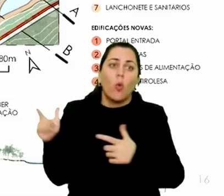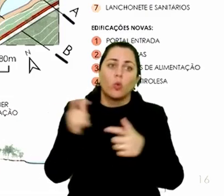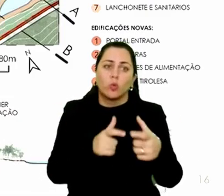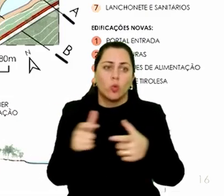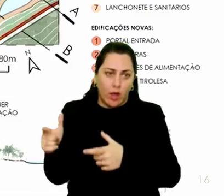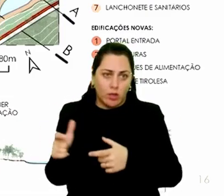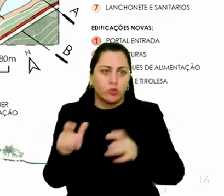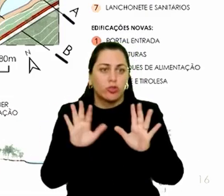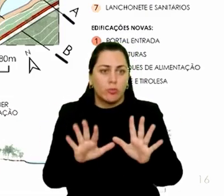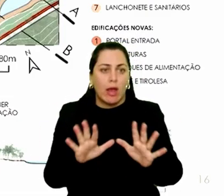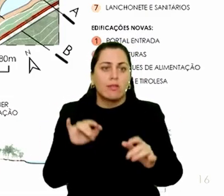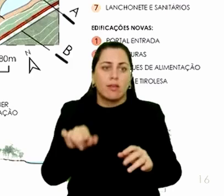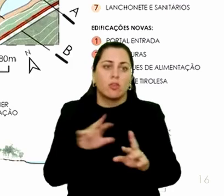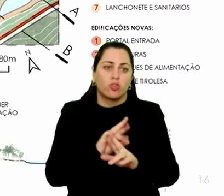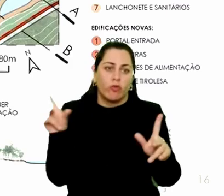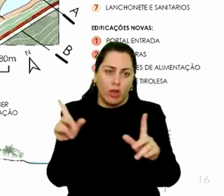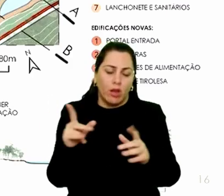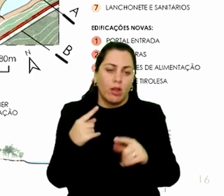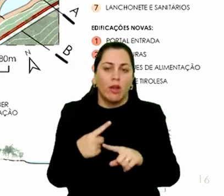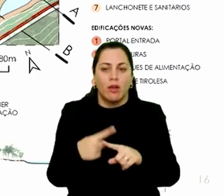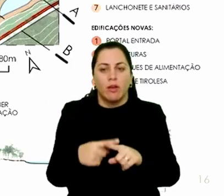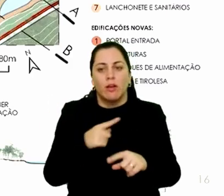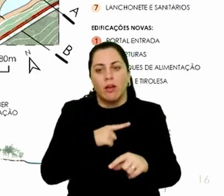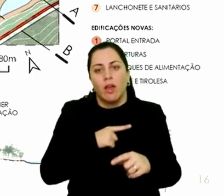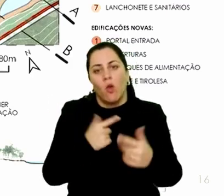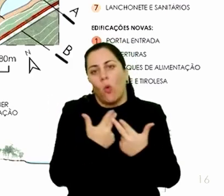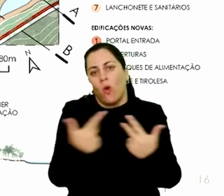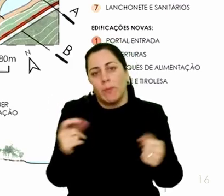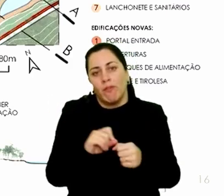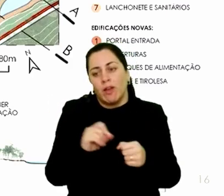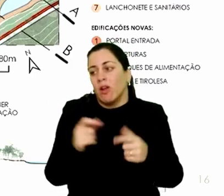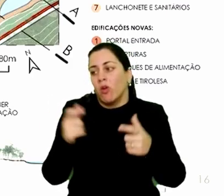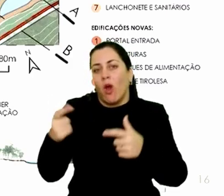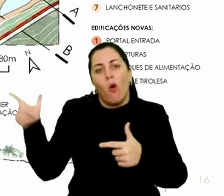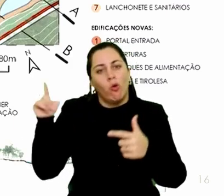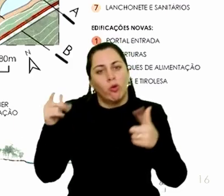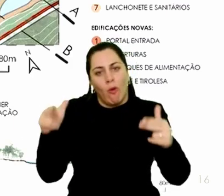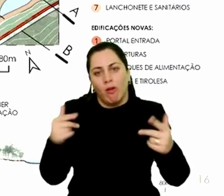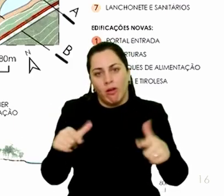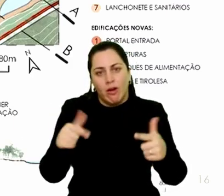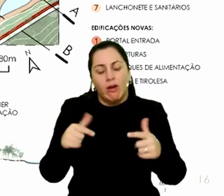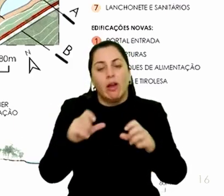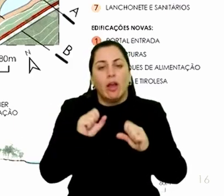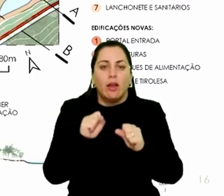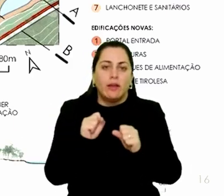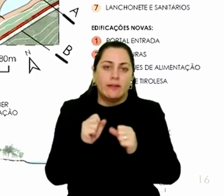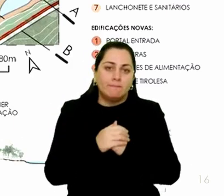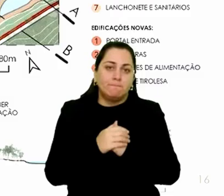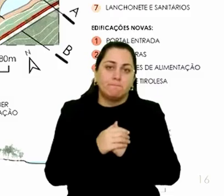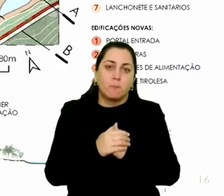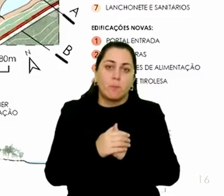mas o diferencial desse parque vai ser as demais atividades que não se tem nos outros parques. Então, a pessoa pode ir ali para ir